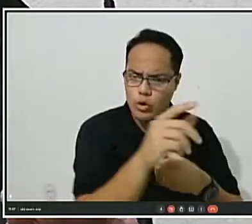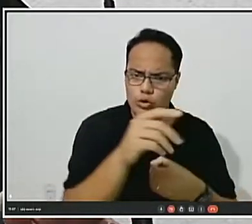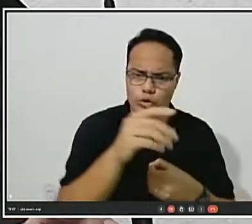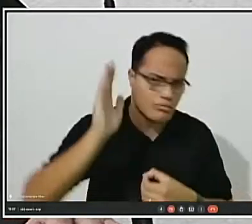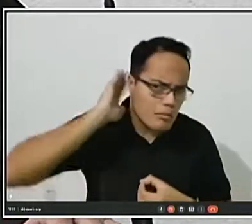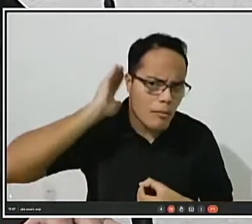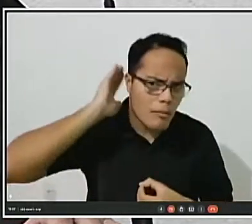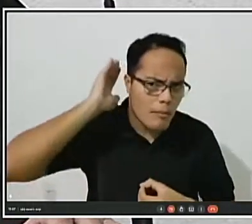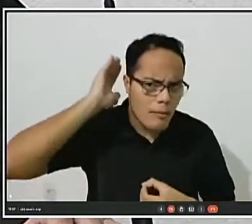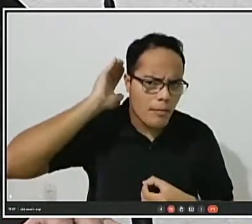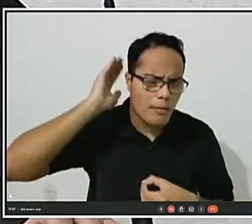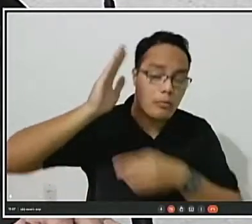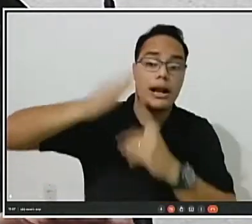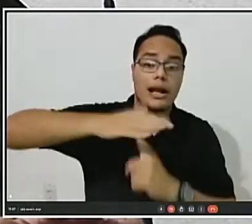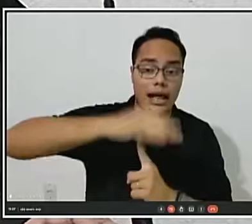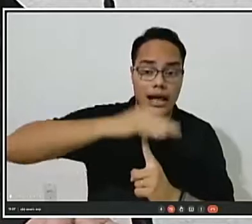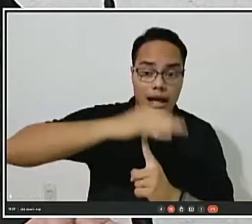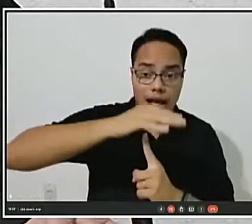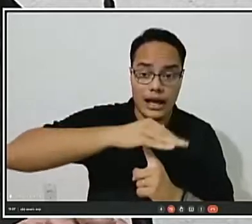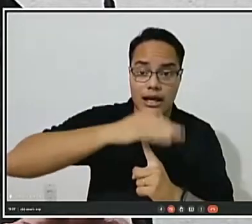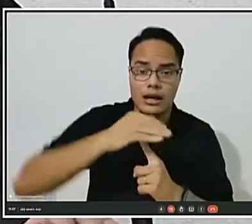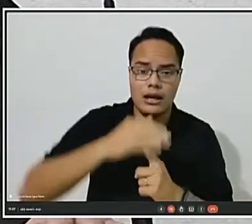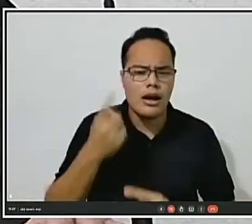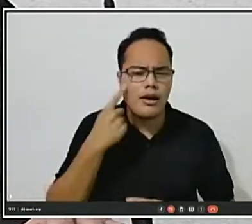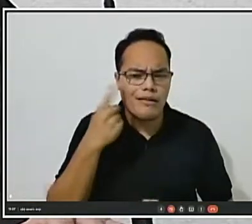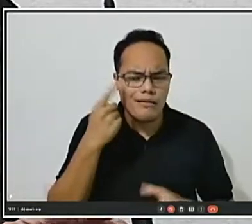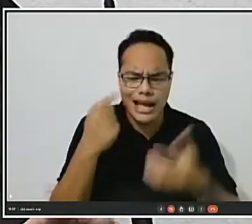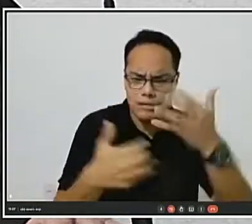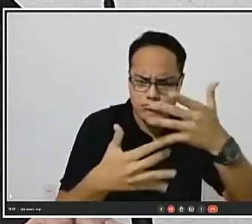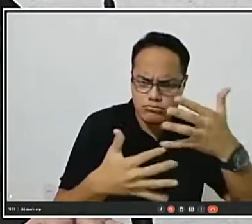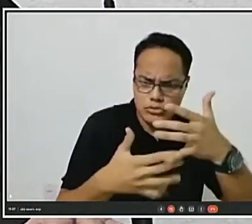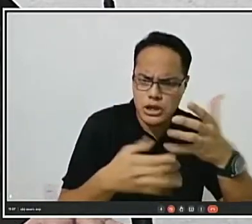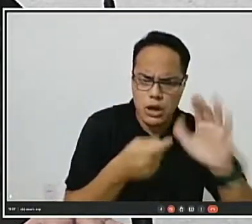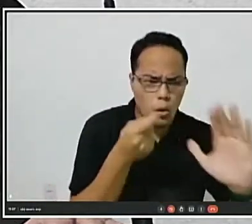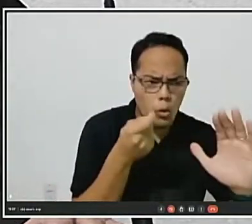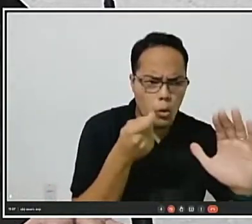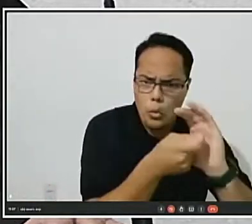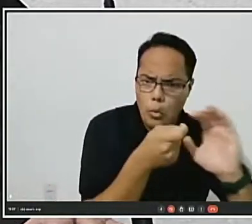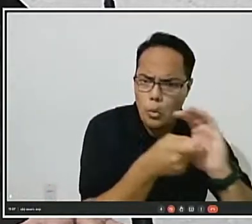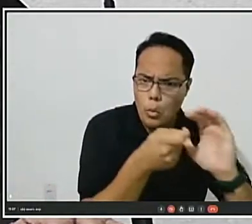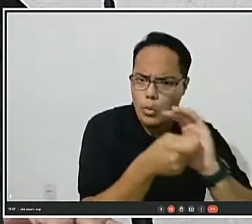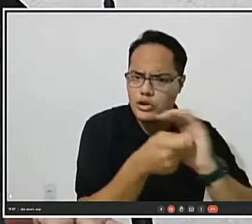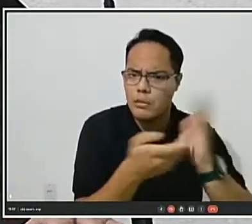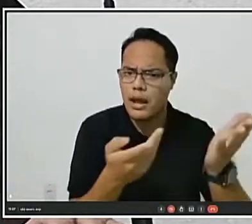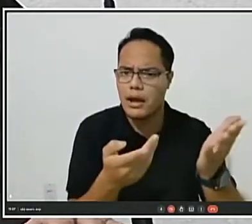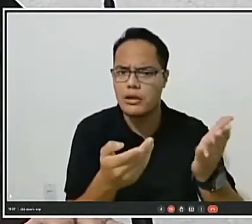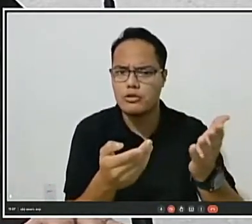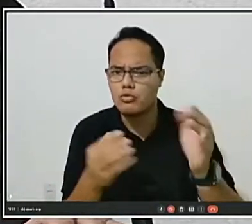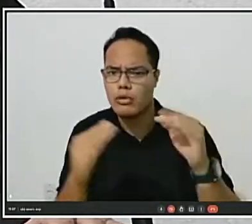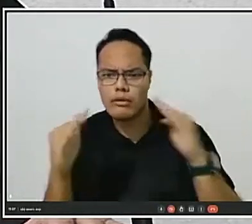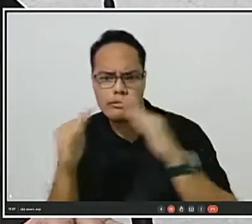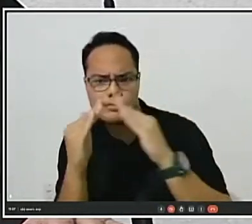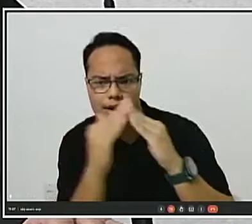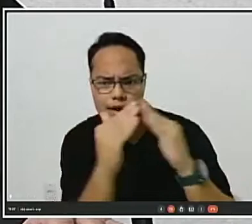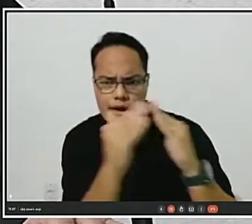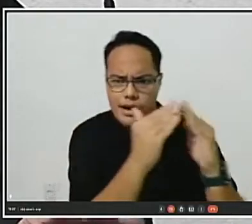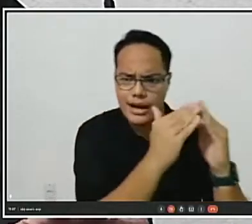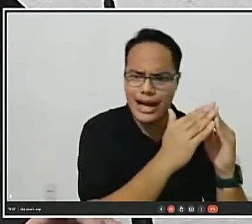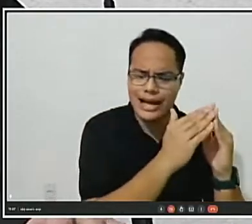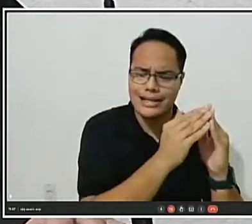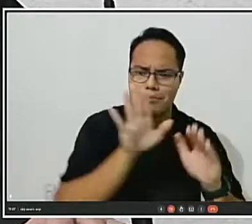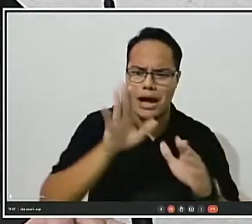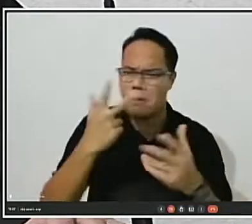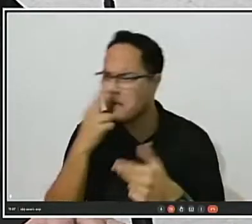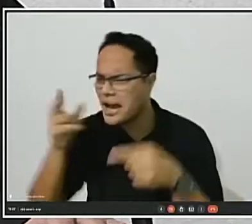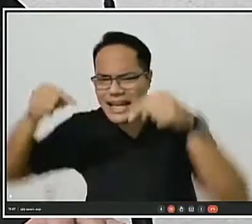com progresso, investimentos, empresário, setor imobiliário. E aqui, União da Vitória, parece que nada